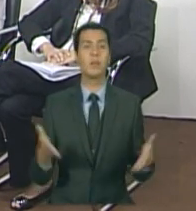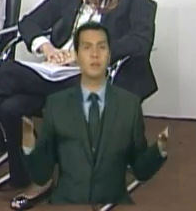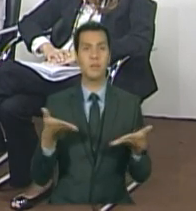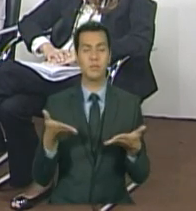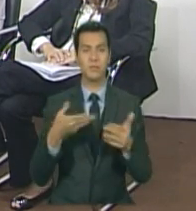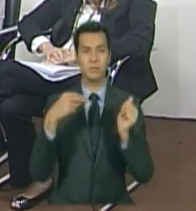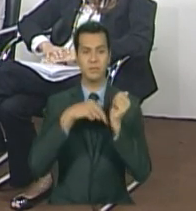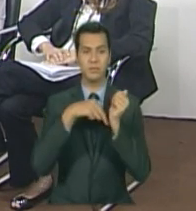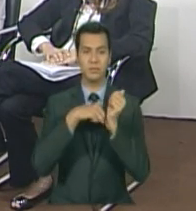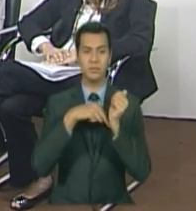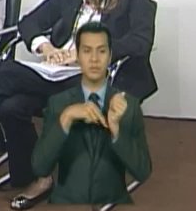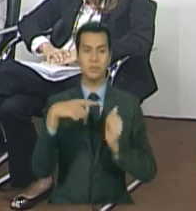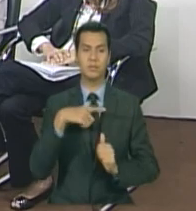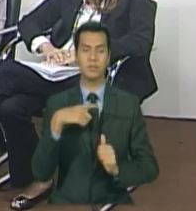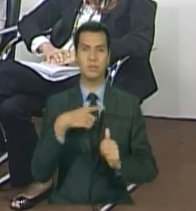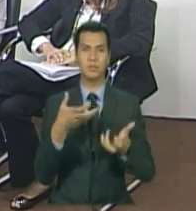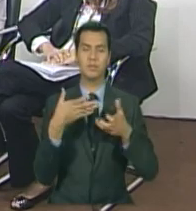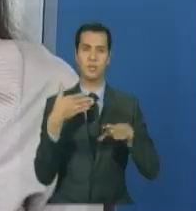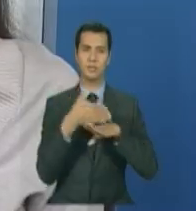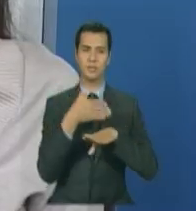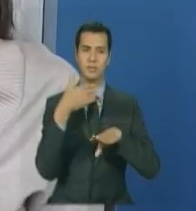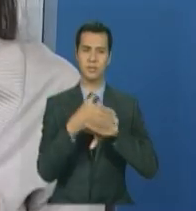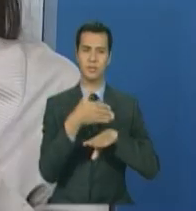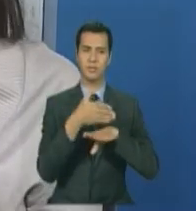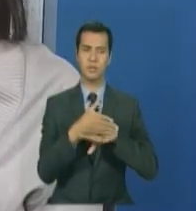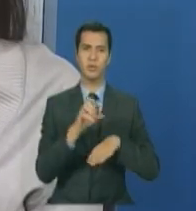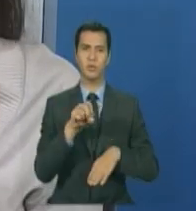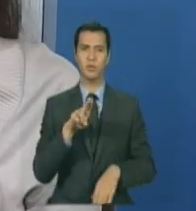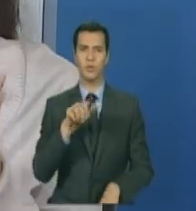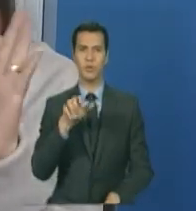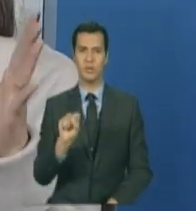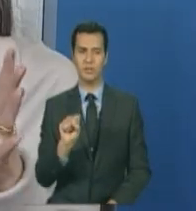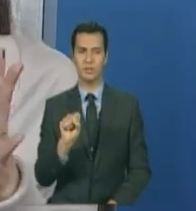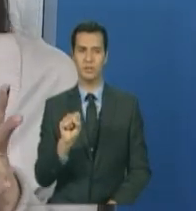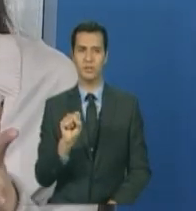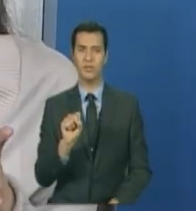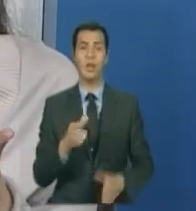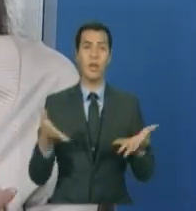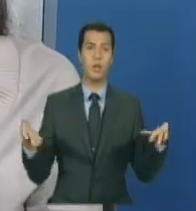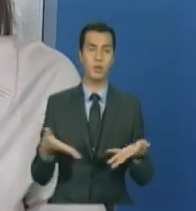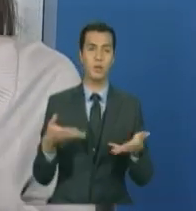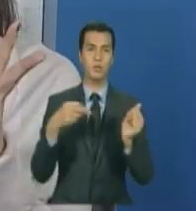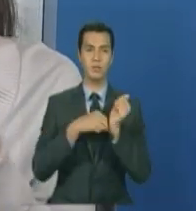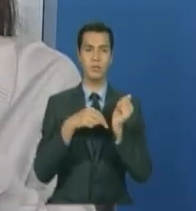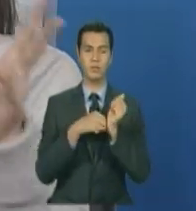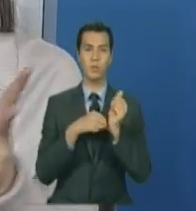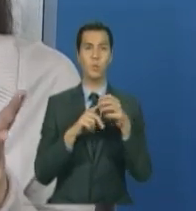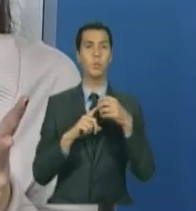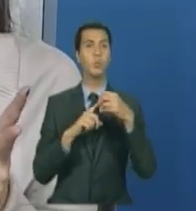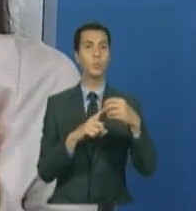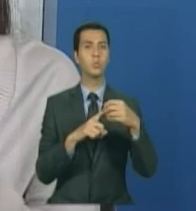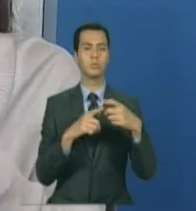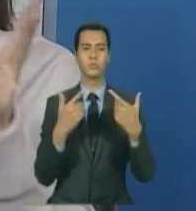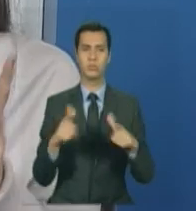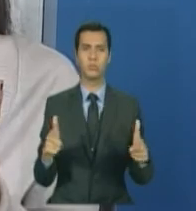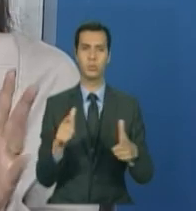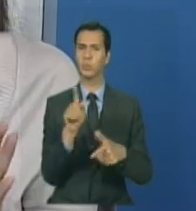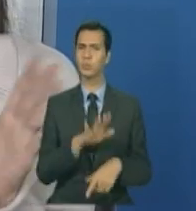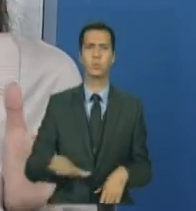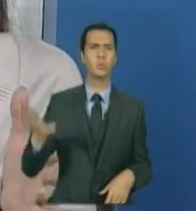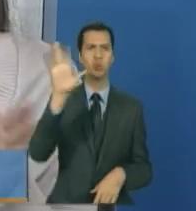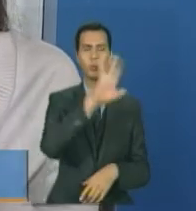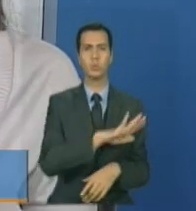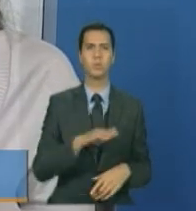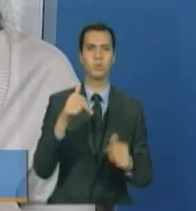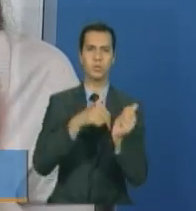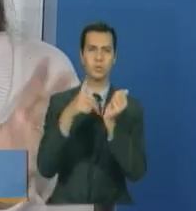da rede SUAS é através do CPF. Então, o login não é mais um login único, que era até para os municípios, para as secretarias